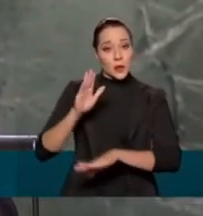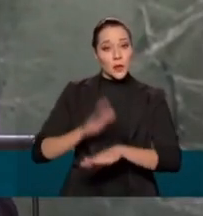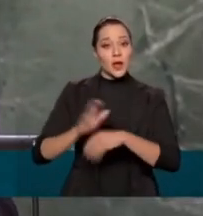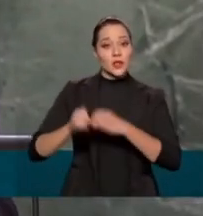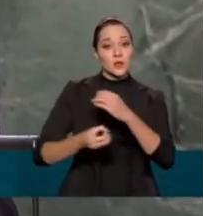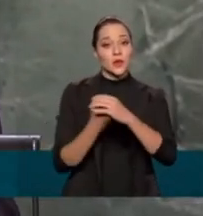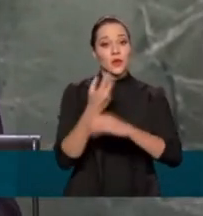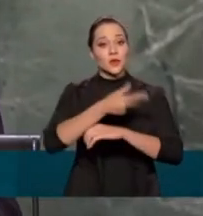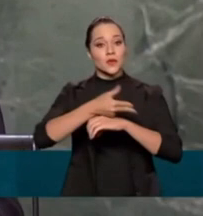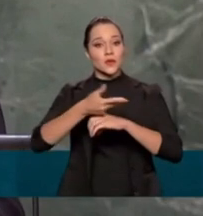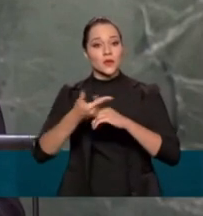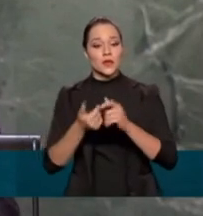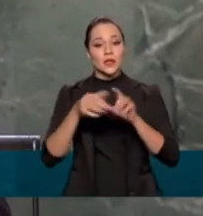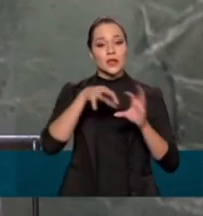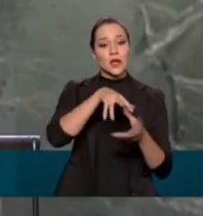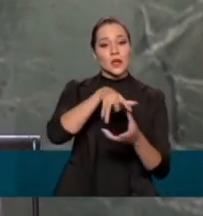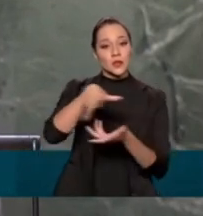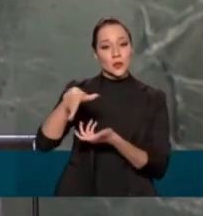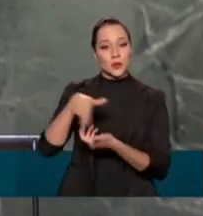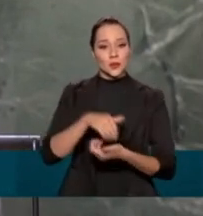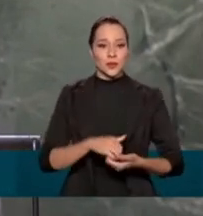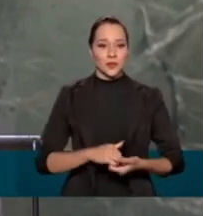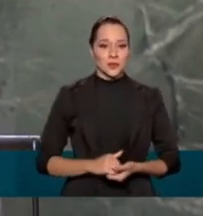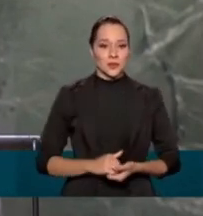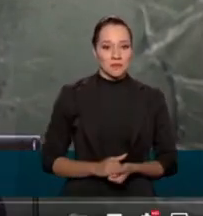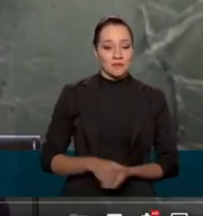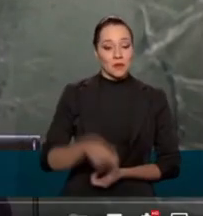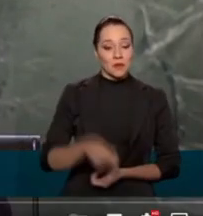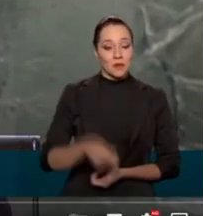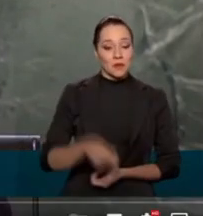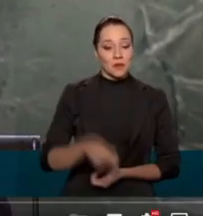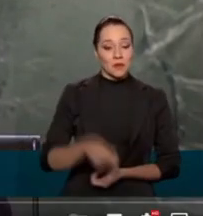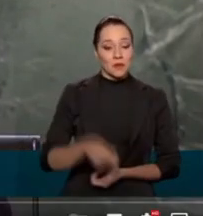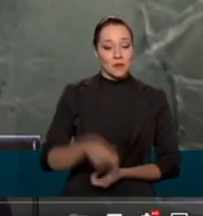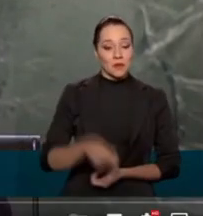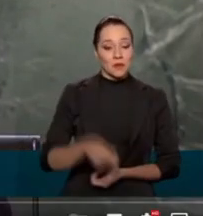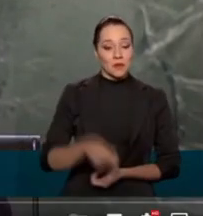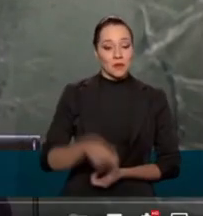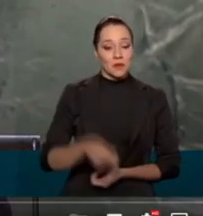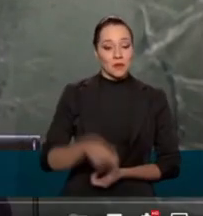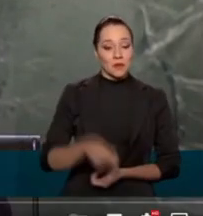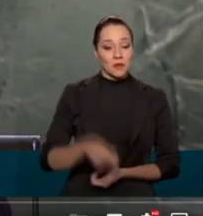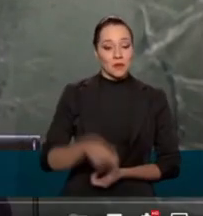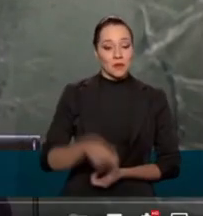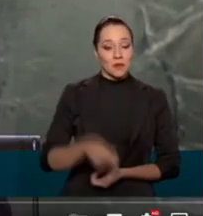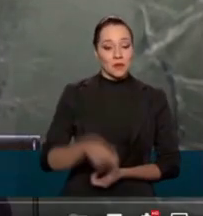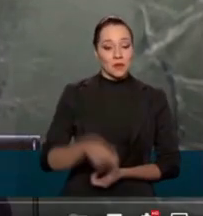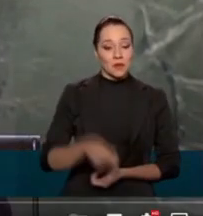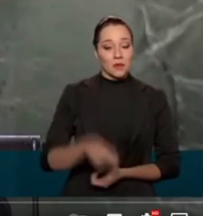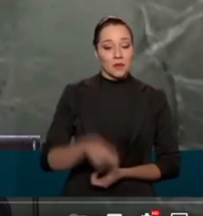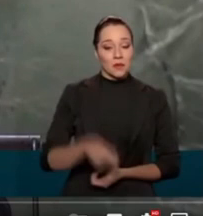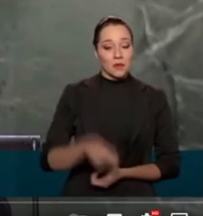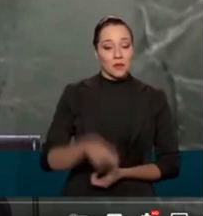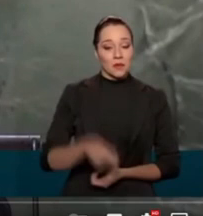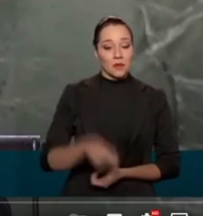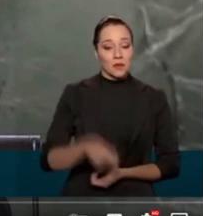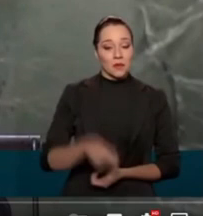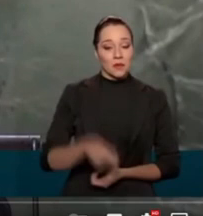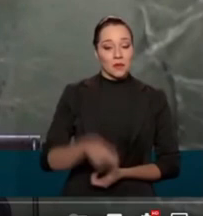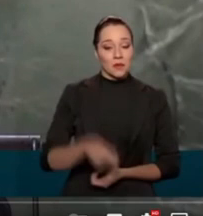mobile biodiversidade do planeta Eu lembro que a região é esse dado também é bastante